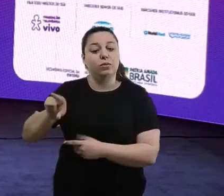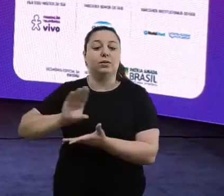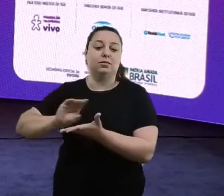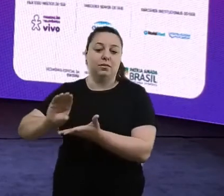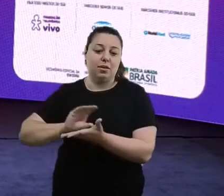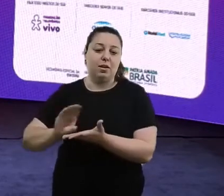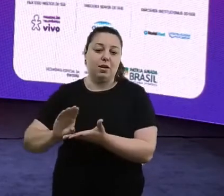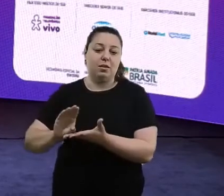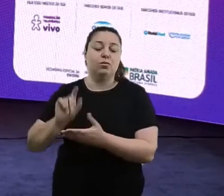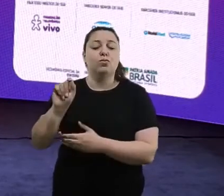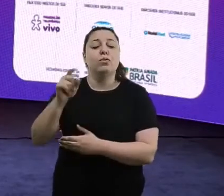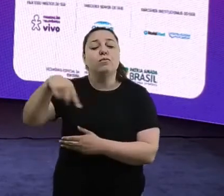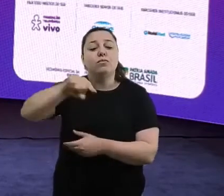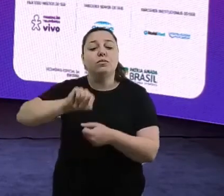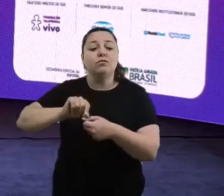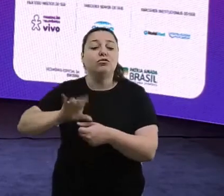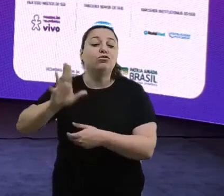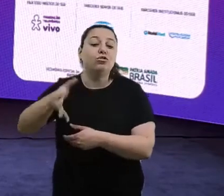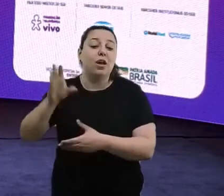nesses projetos?